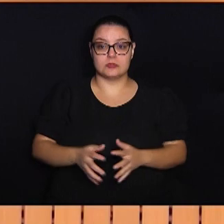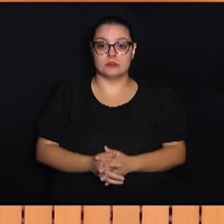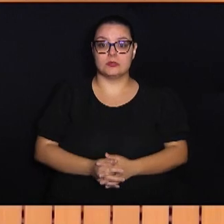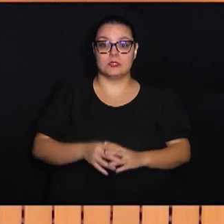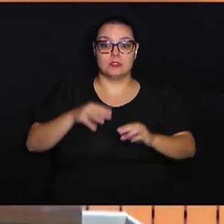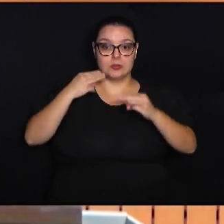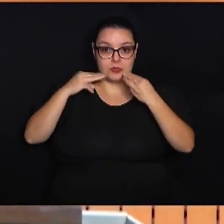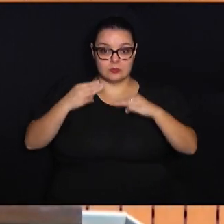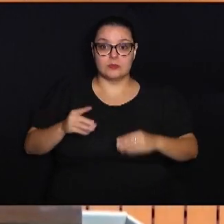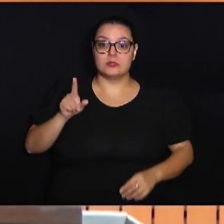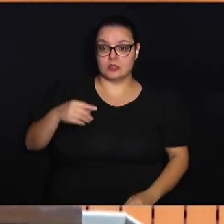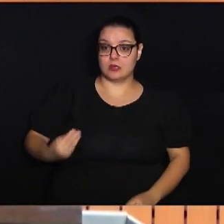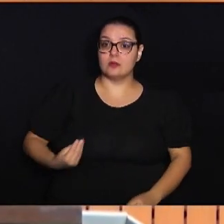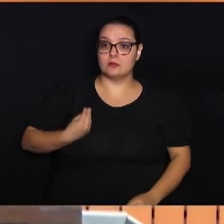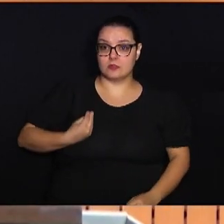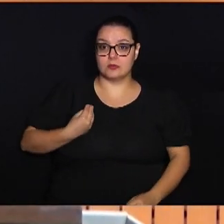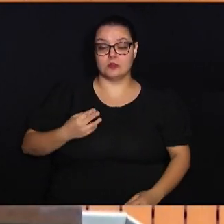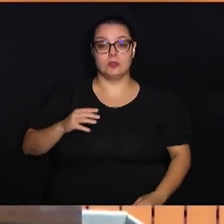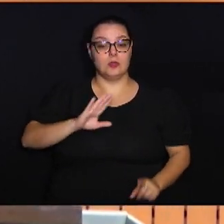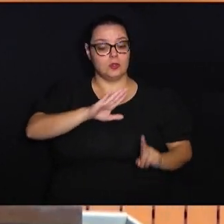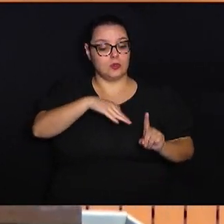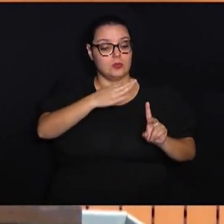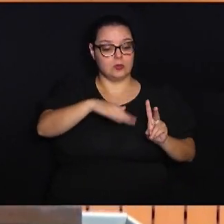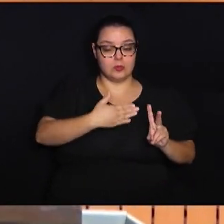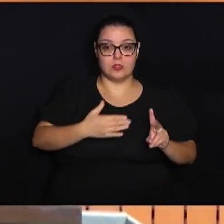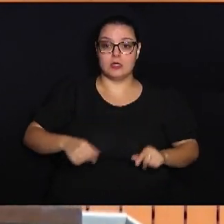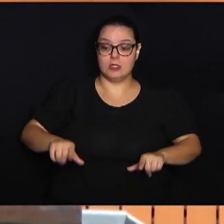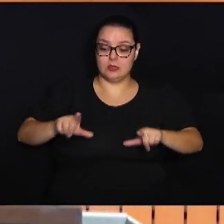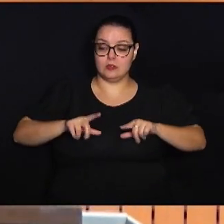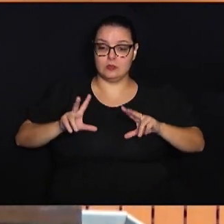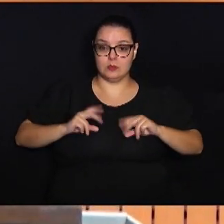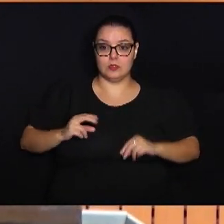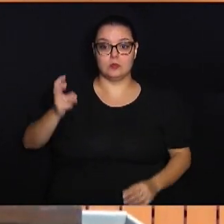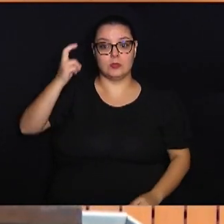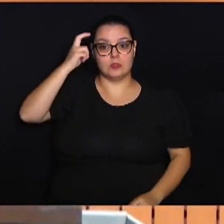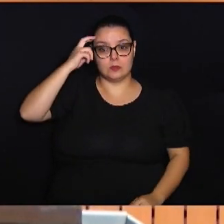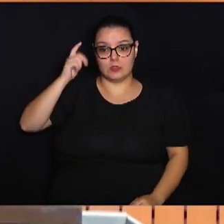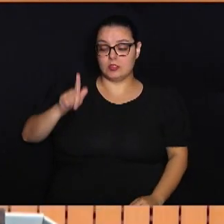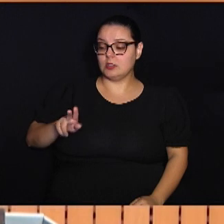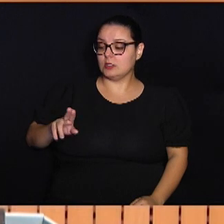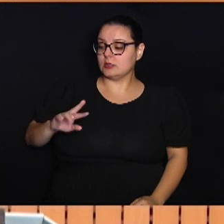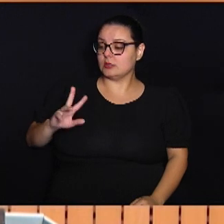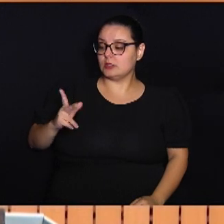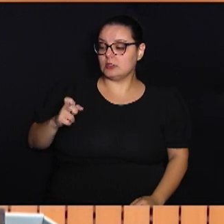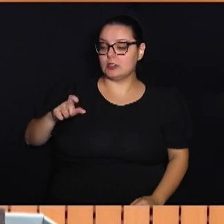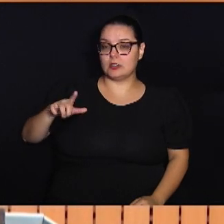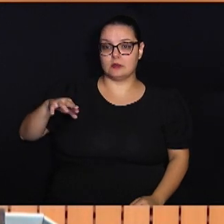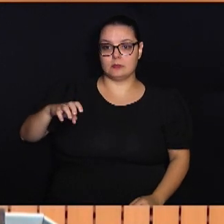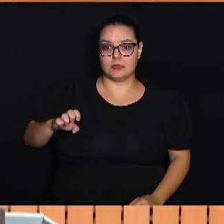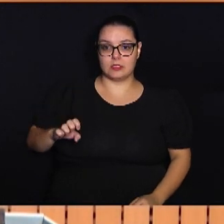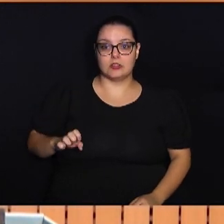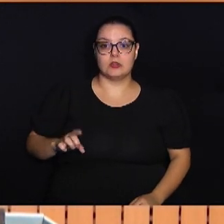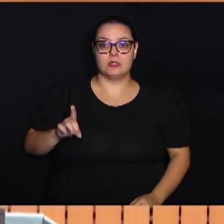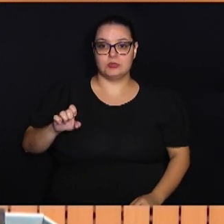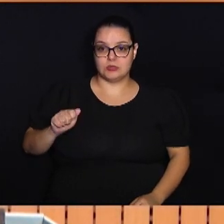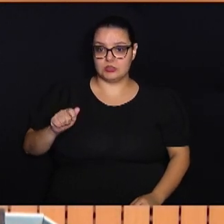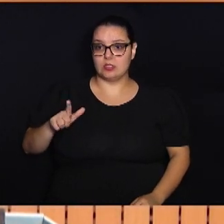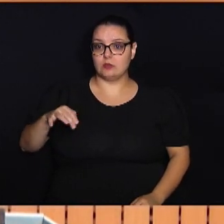constituída de 6 comunidades. Então nós reunimos o povo das nossas 6 comunidades e aí então ela é realizada com a boa vontade